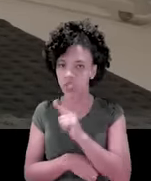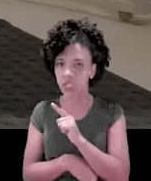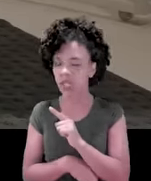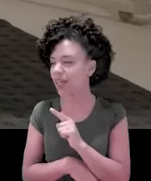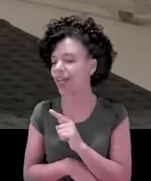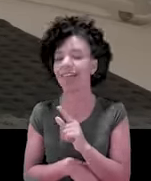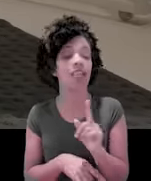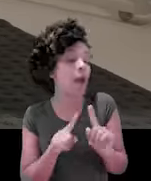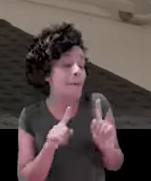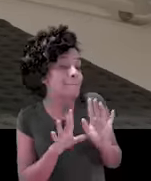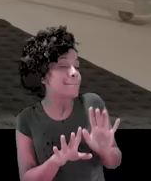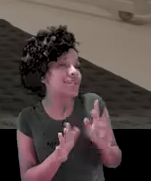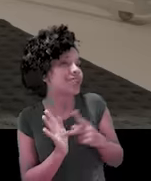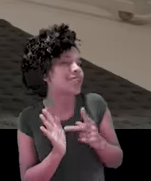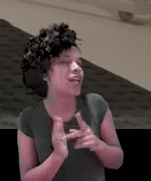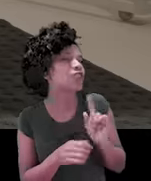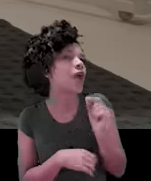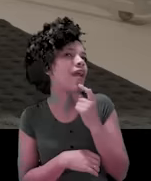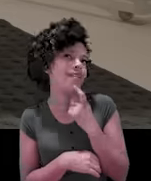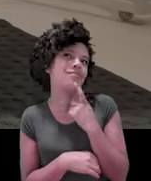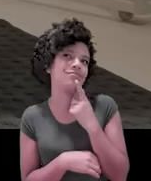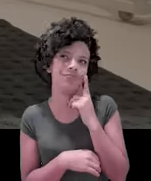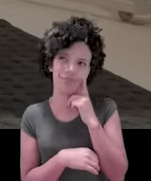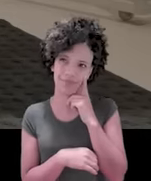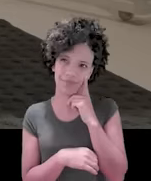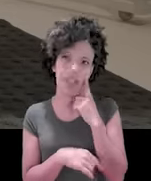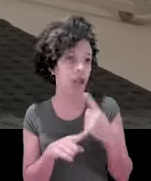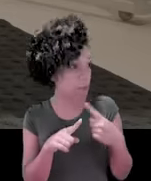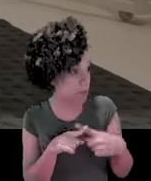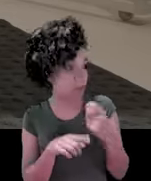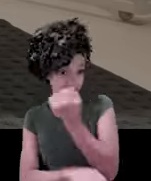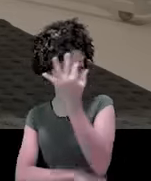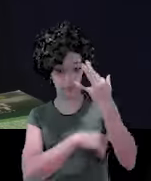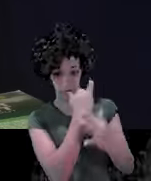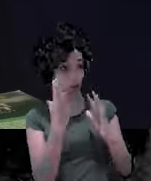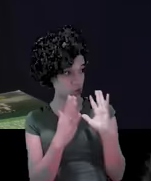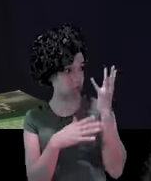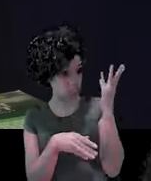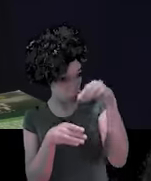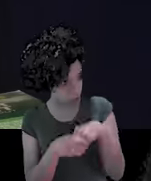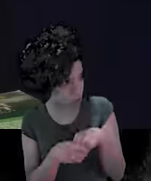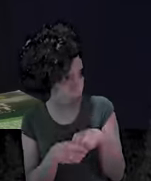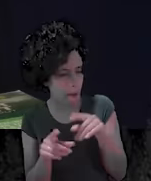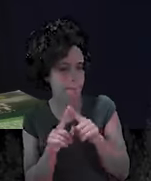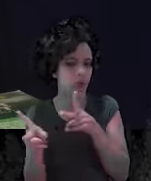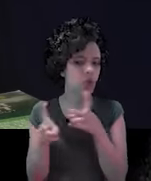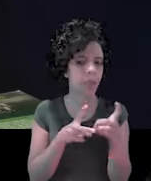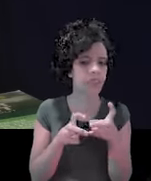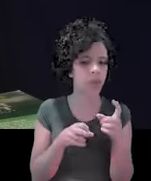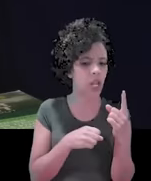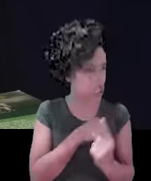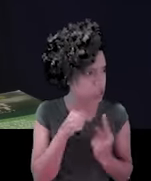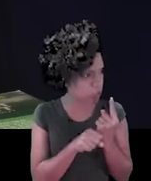na verdade eu acho que o mais é que foi na floresta e mais o que eu